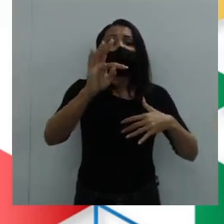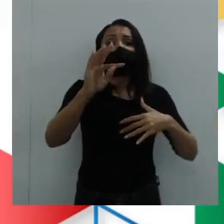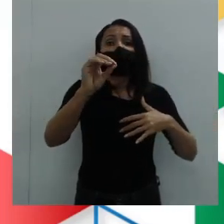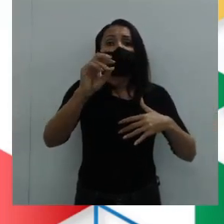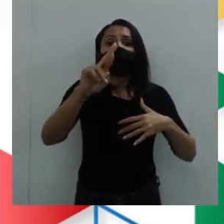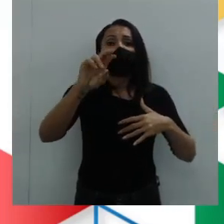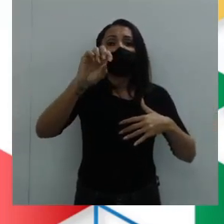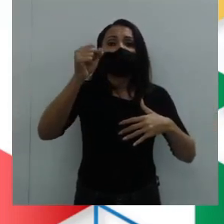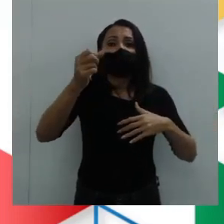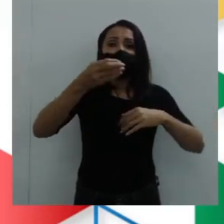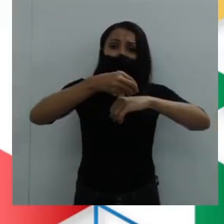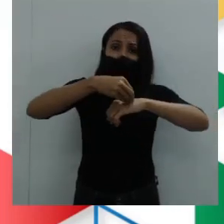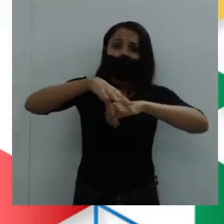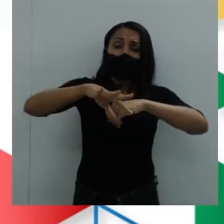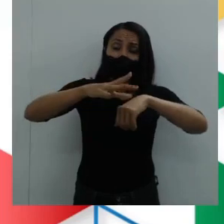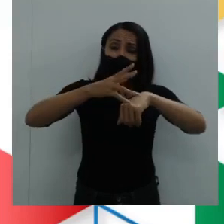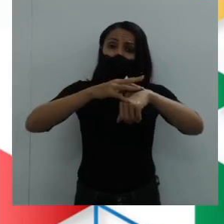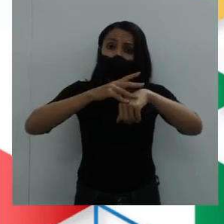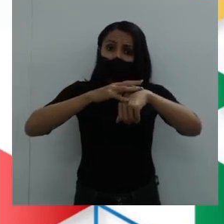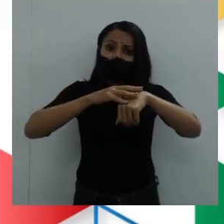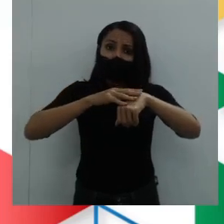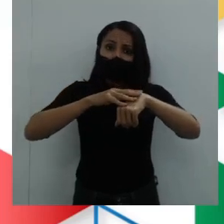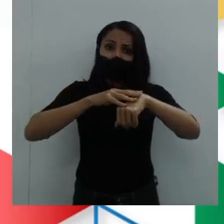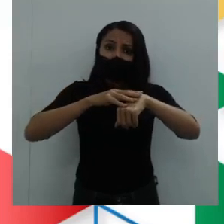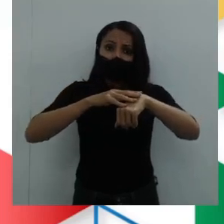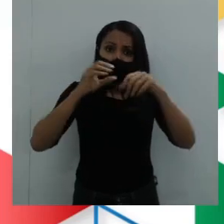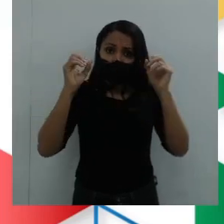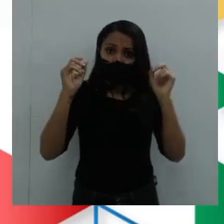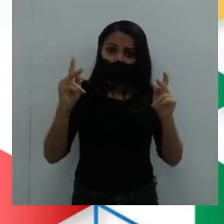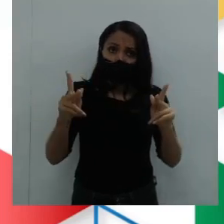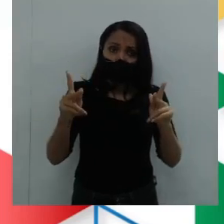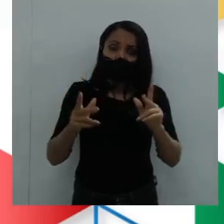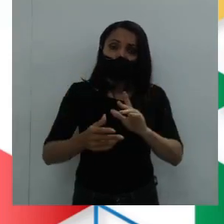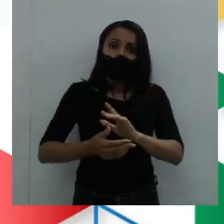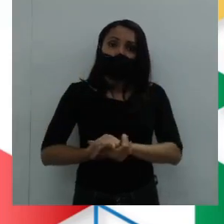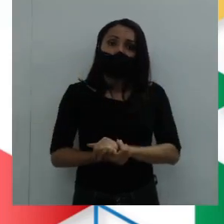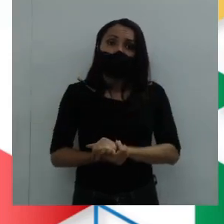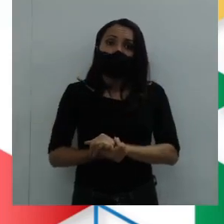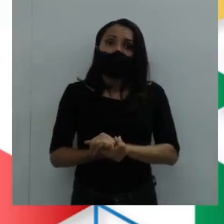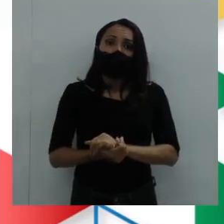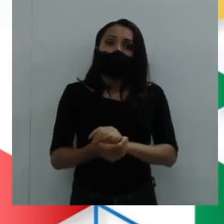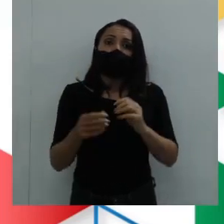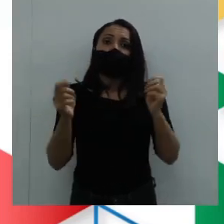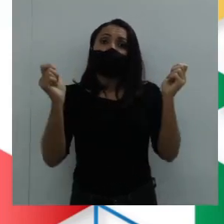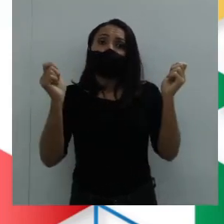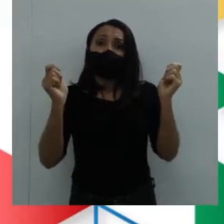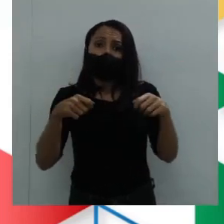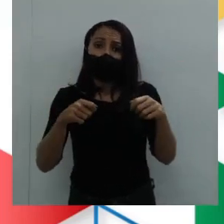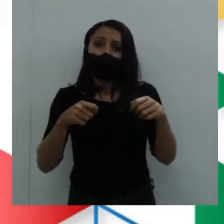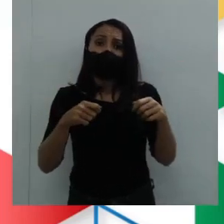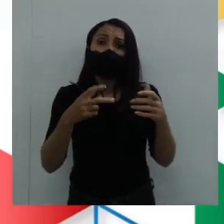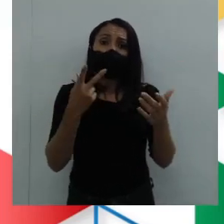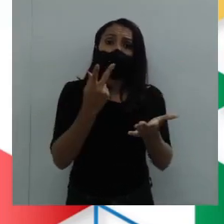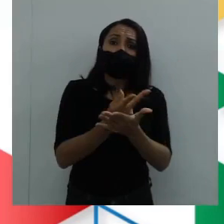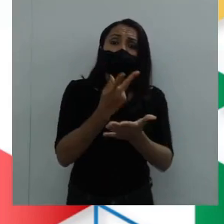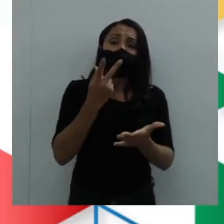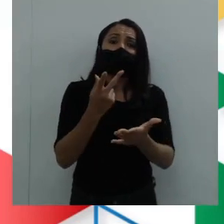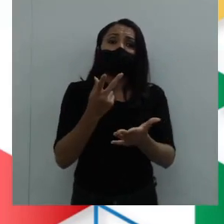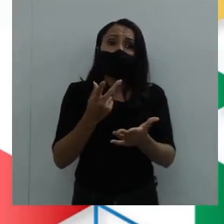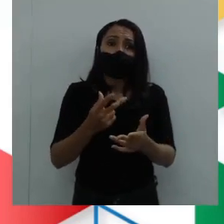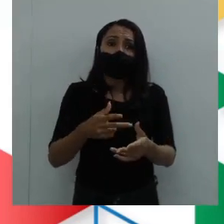insetos que vão transmitir a doença. Ok? Então, o que poderá resultar em grandes